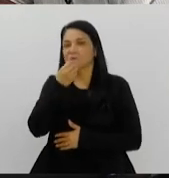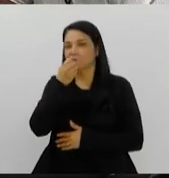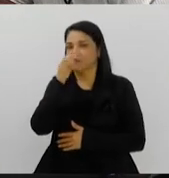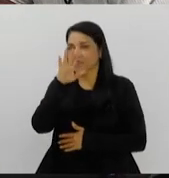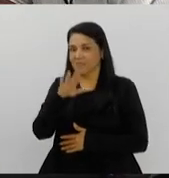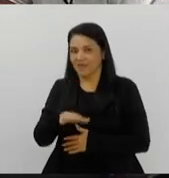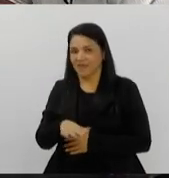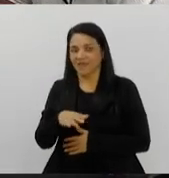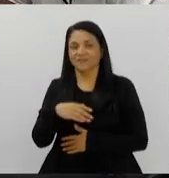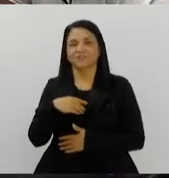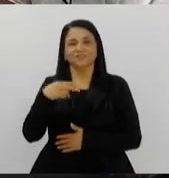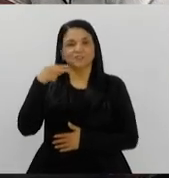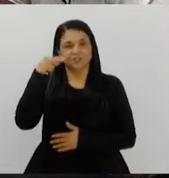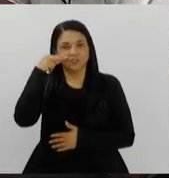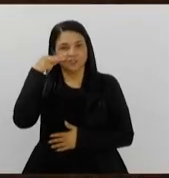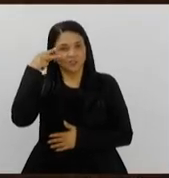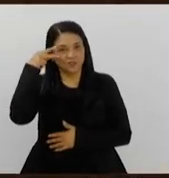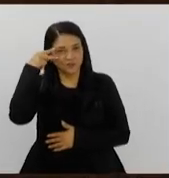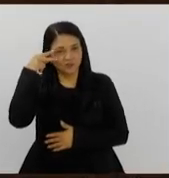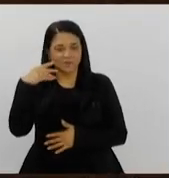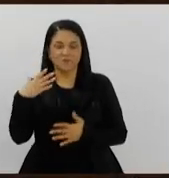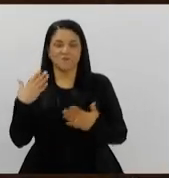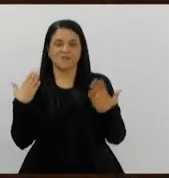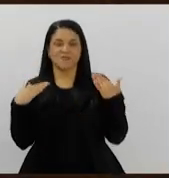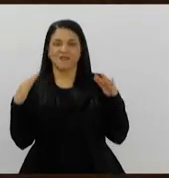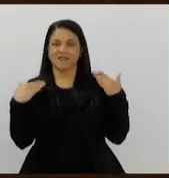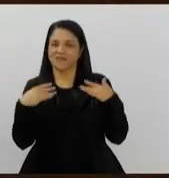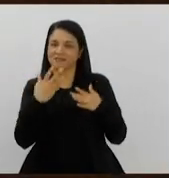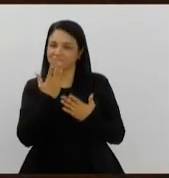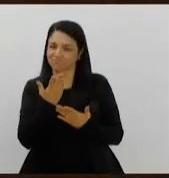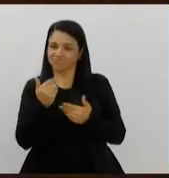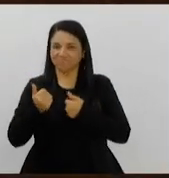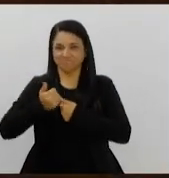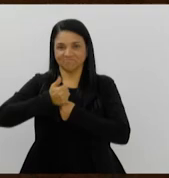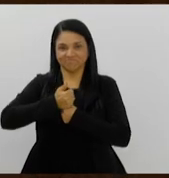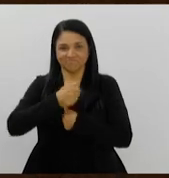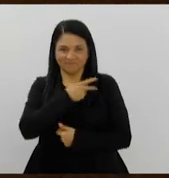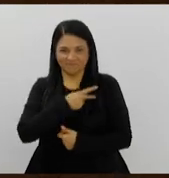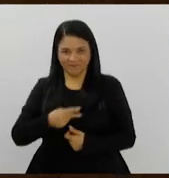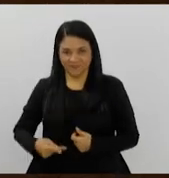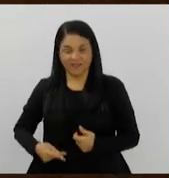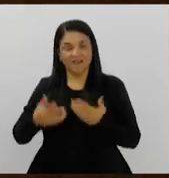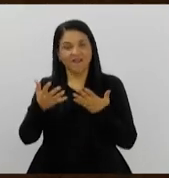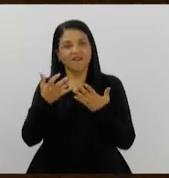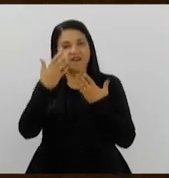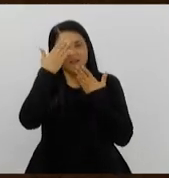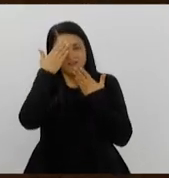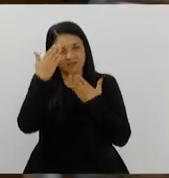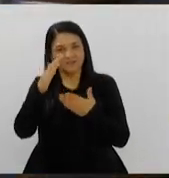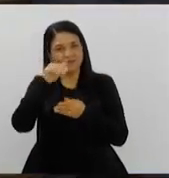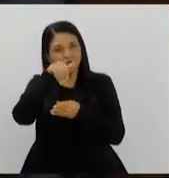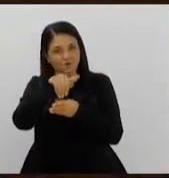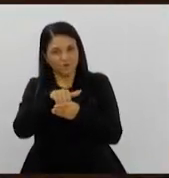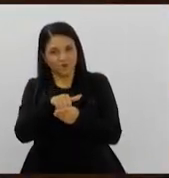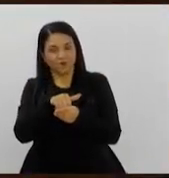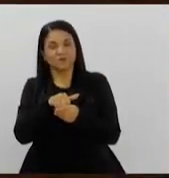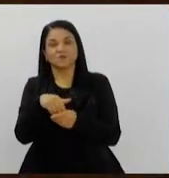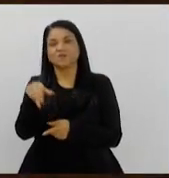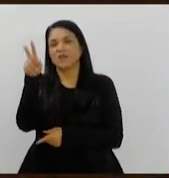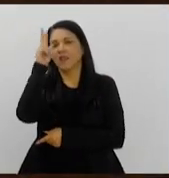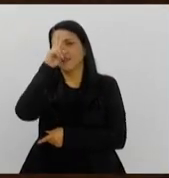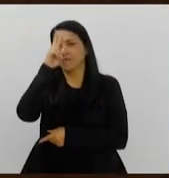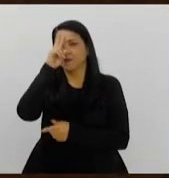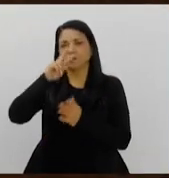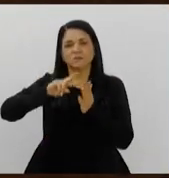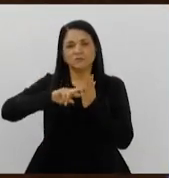uma alegria vê-la aí na presidência. Eu quero agradecer aqui os votos e lembrar o que significa